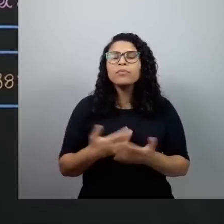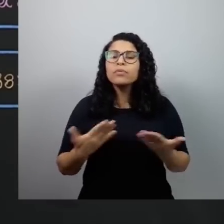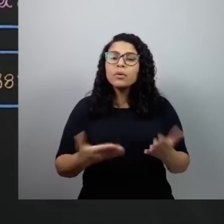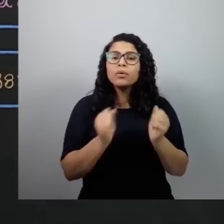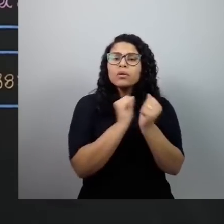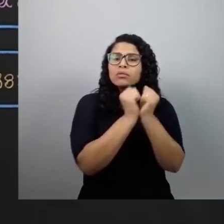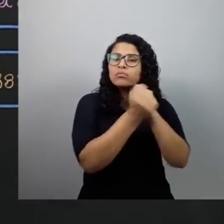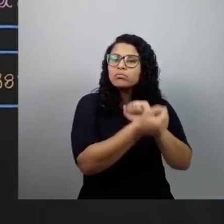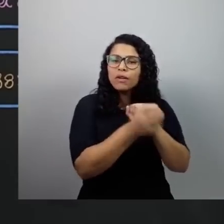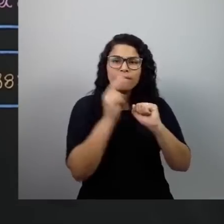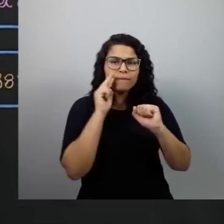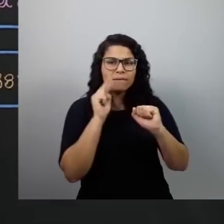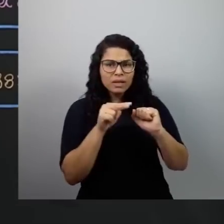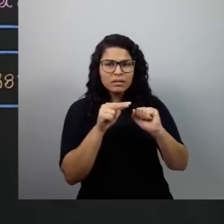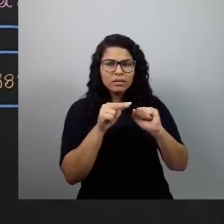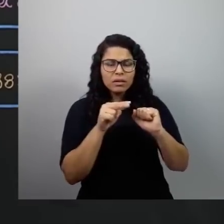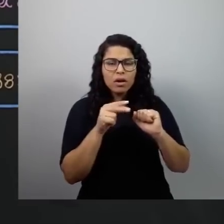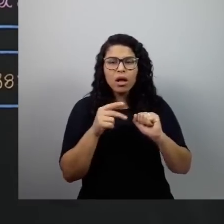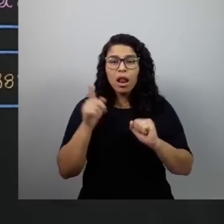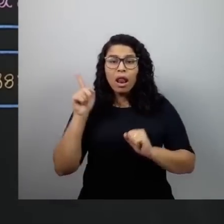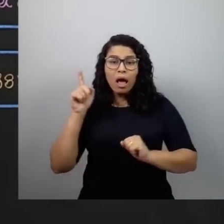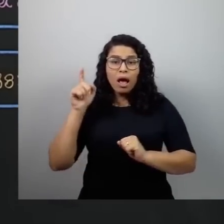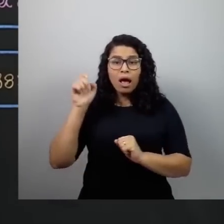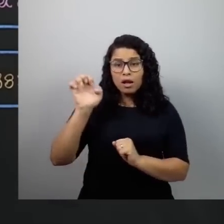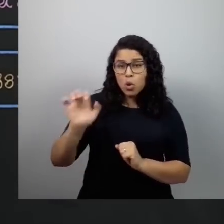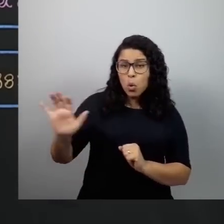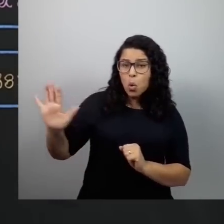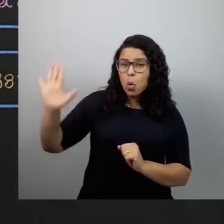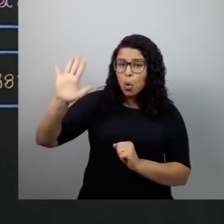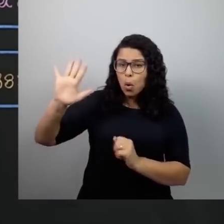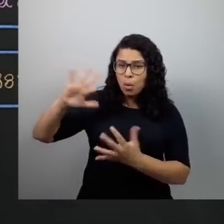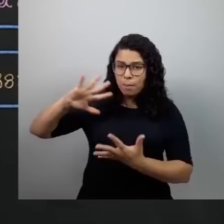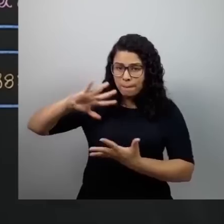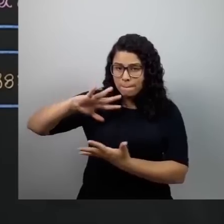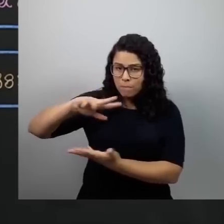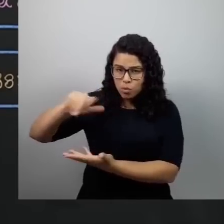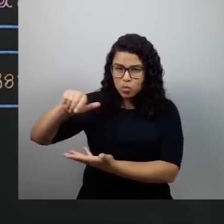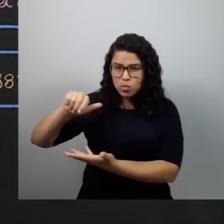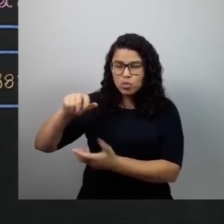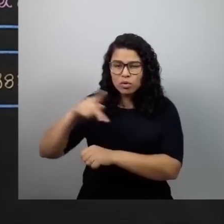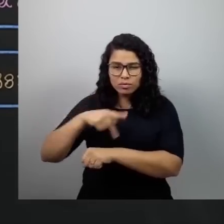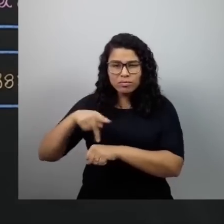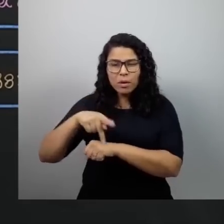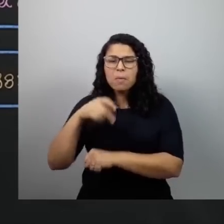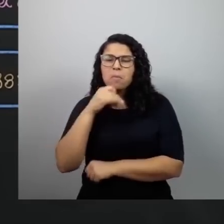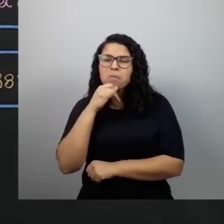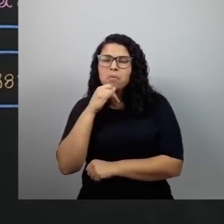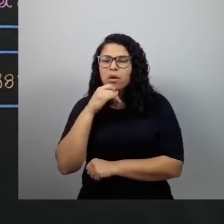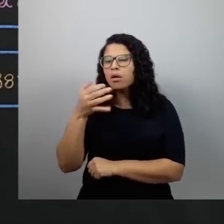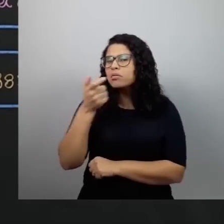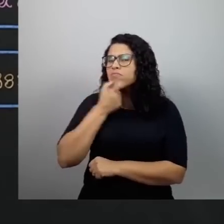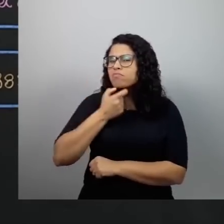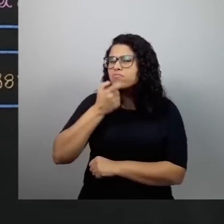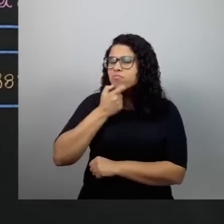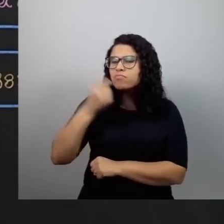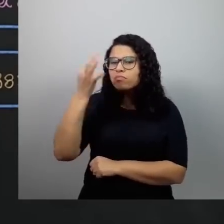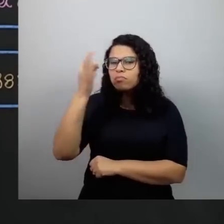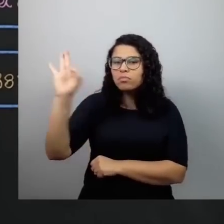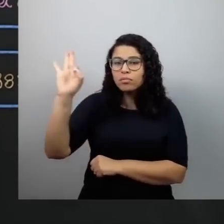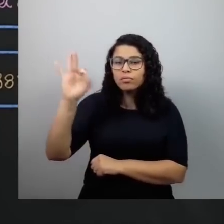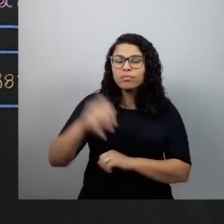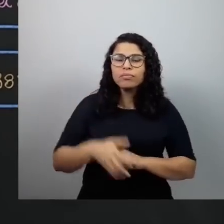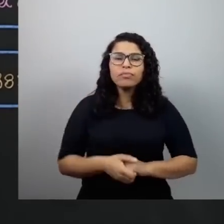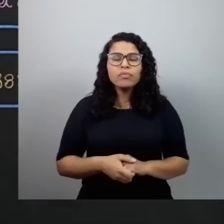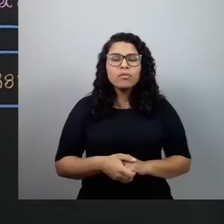escravidão começa a ser vista lá no mundo das principais potências, pelo menos, né? Inglaterra, França, os outros países